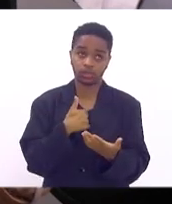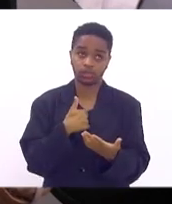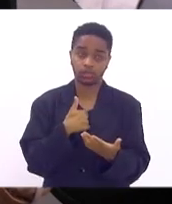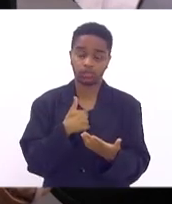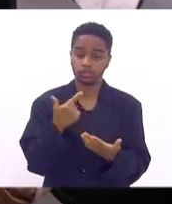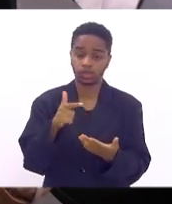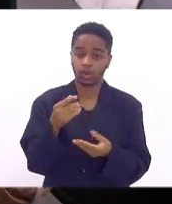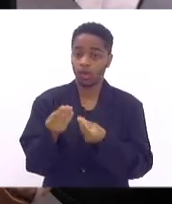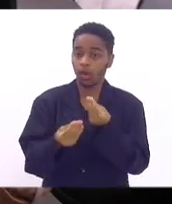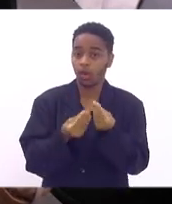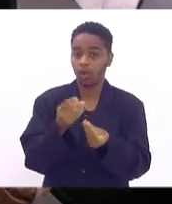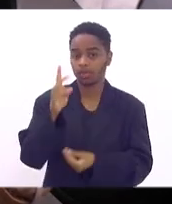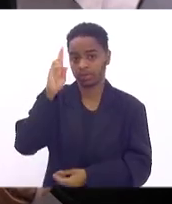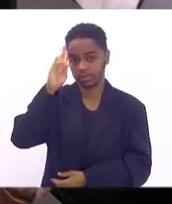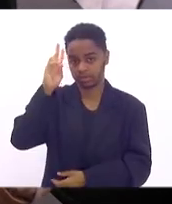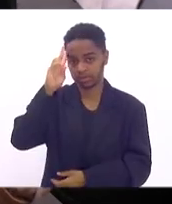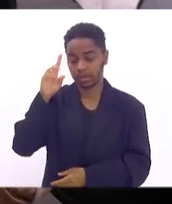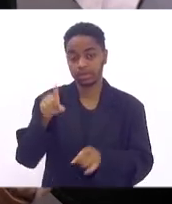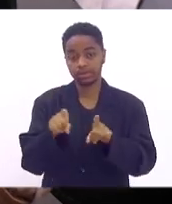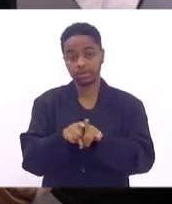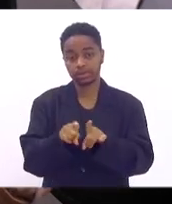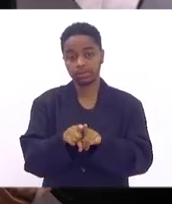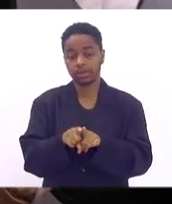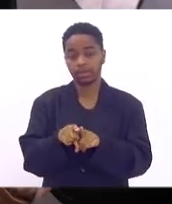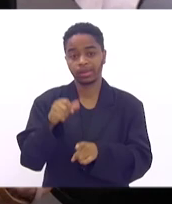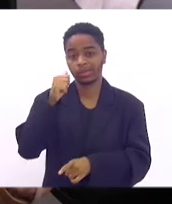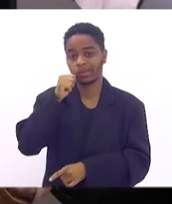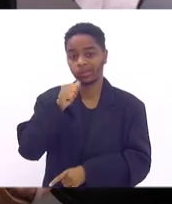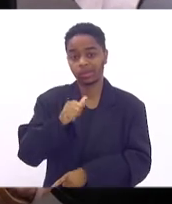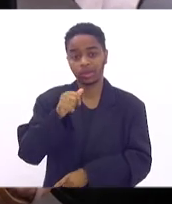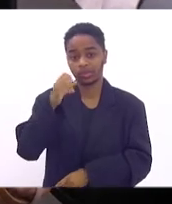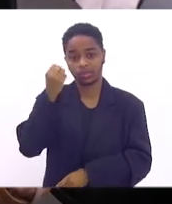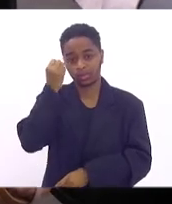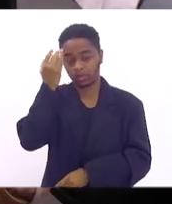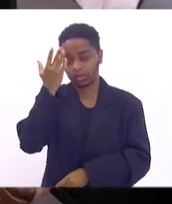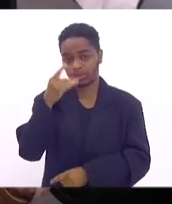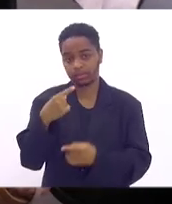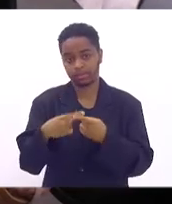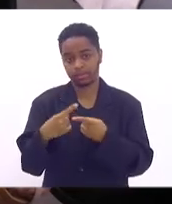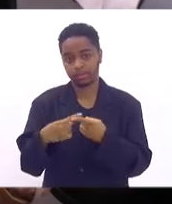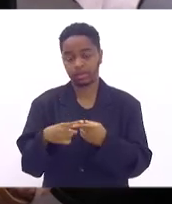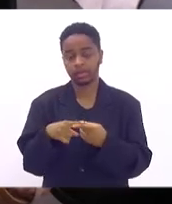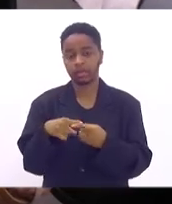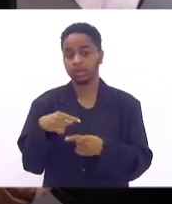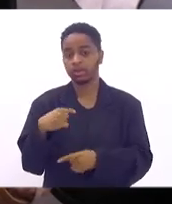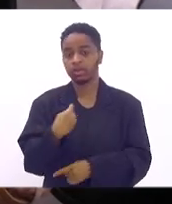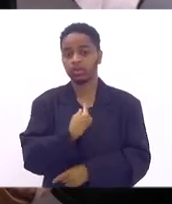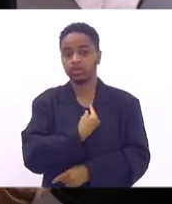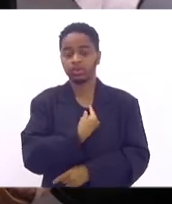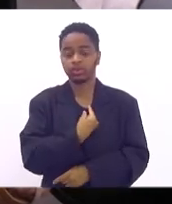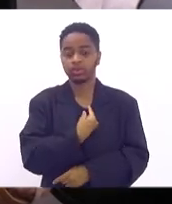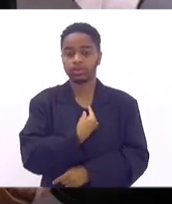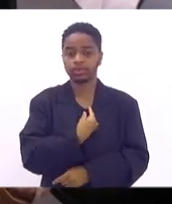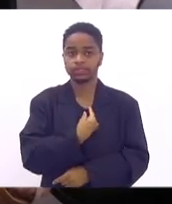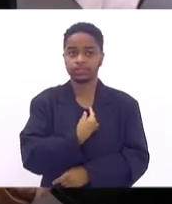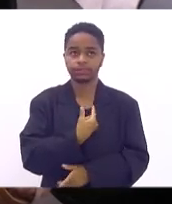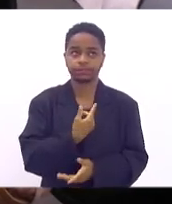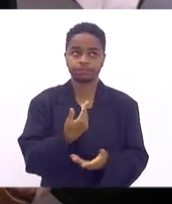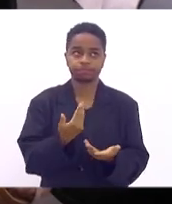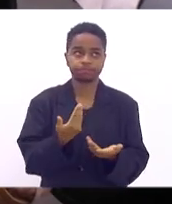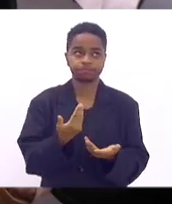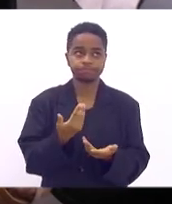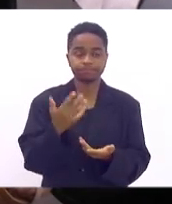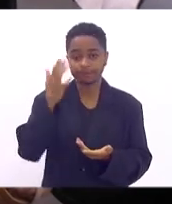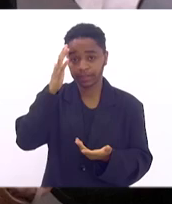lembrar, e ela também não vai lembrar, porque isso a gente se apropriou, como a Pamela falou, de